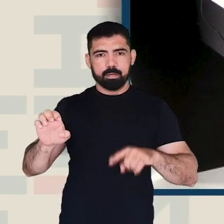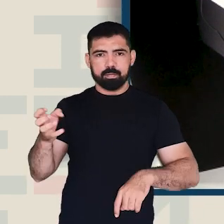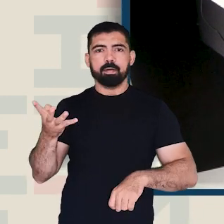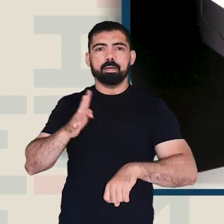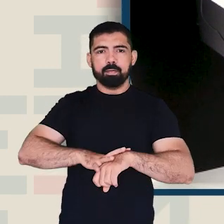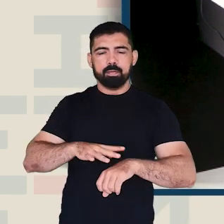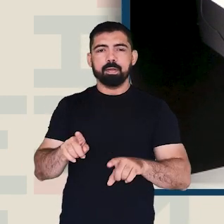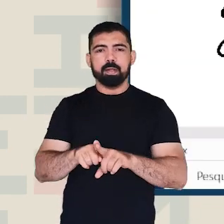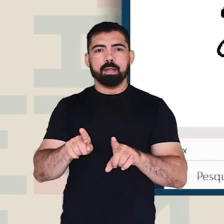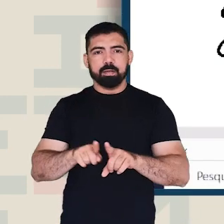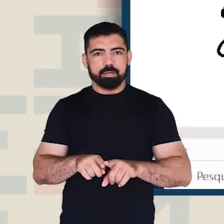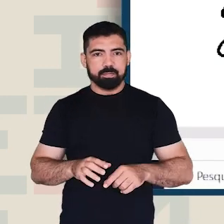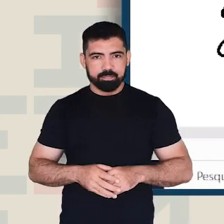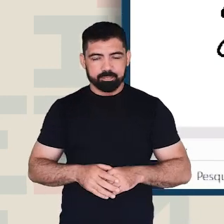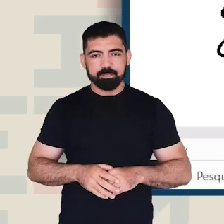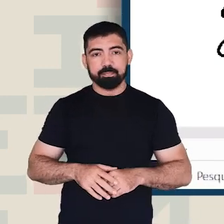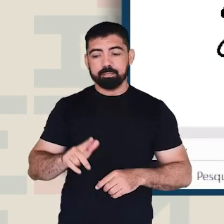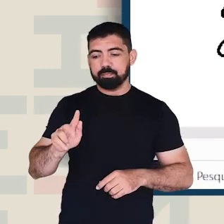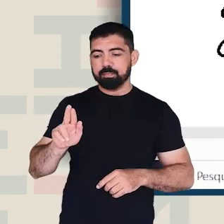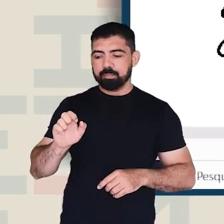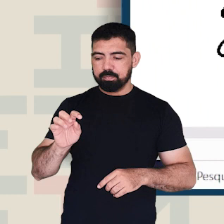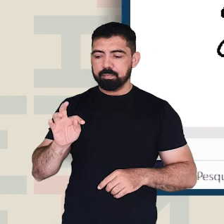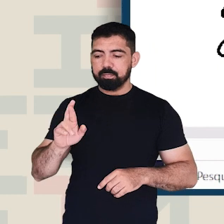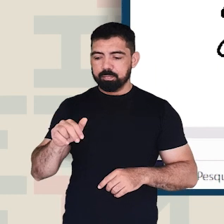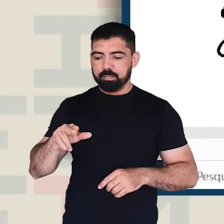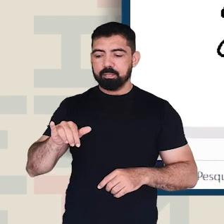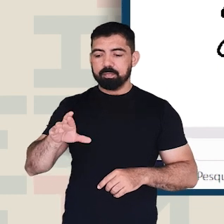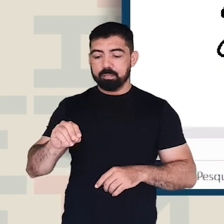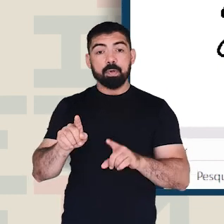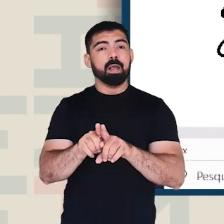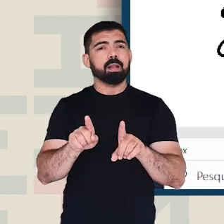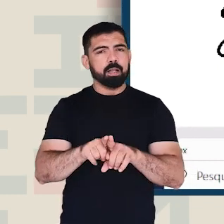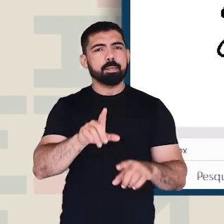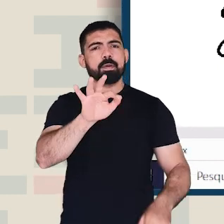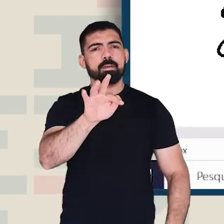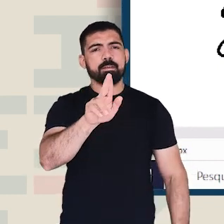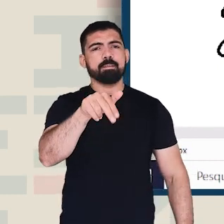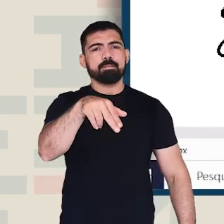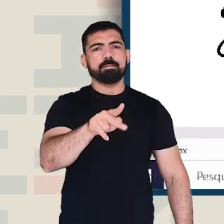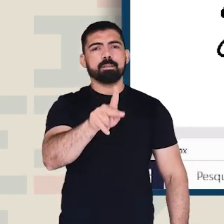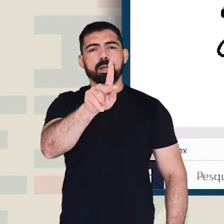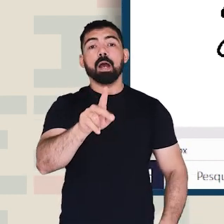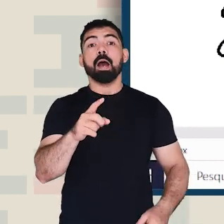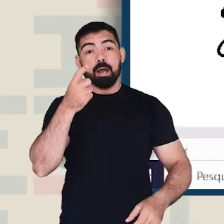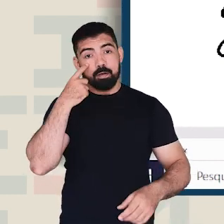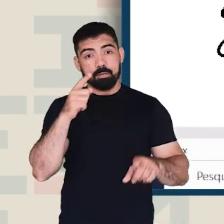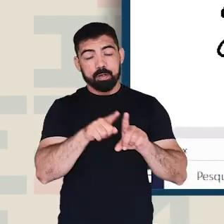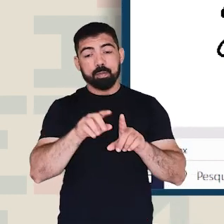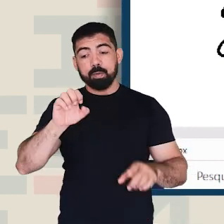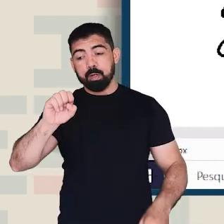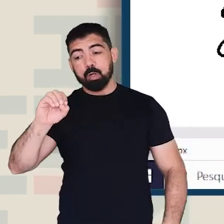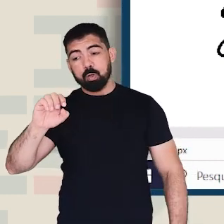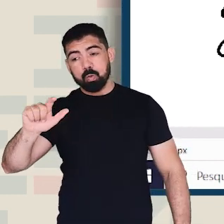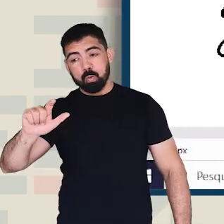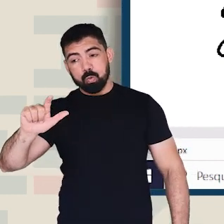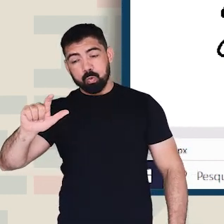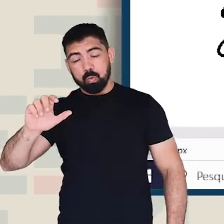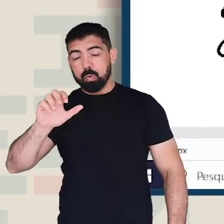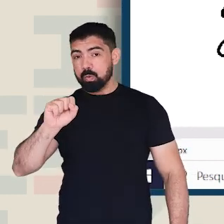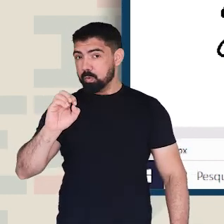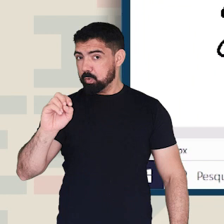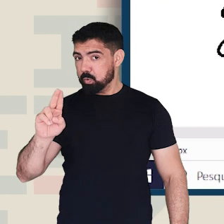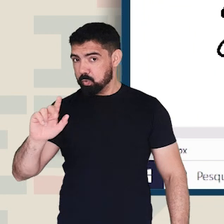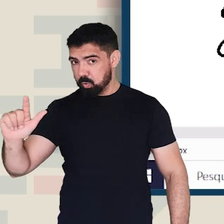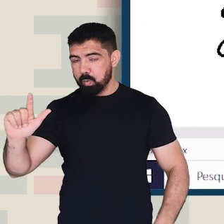quaternário. Funk, todas as levadas de funk. Inclusive lá embaixo eu vi que tem o soul. Soul é como se fosse o pai do funk, então ele